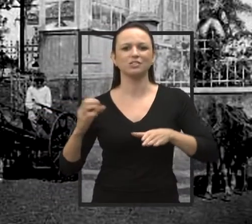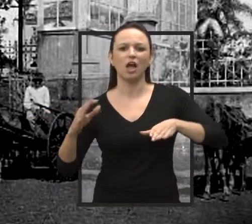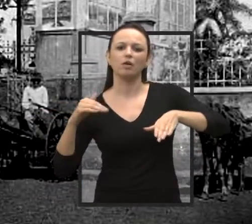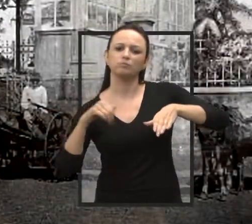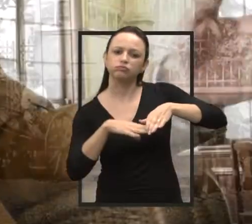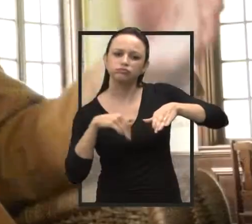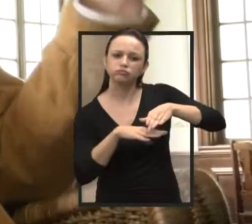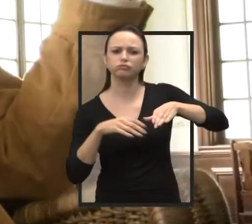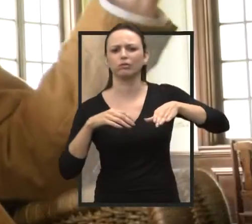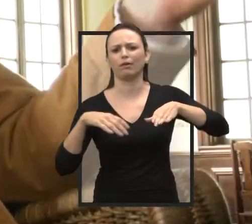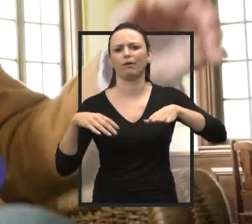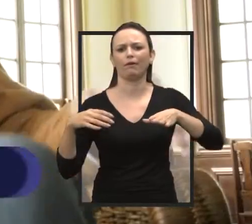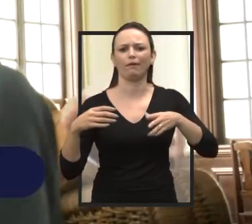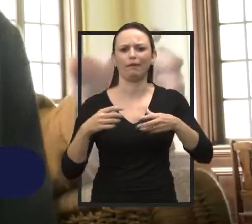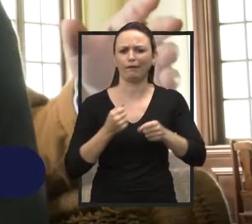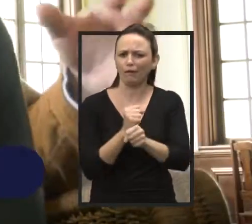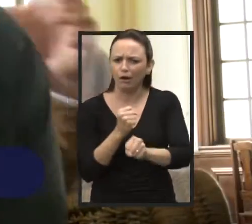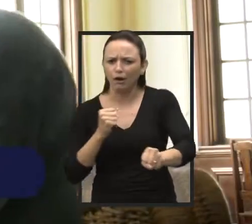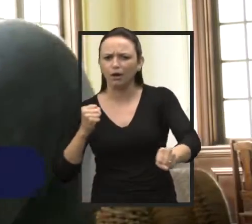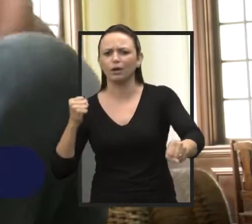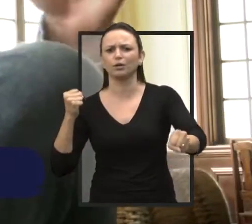carga, já grande pra caramba. As fotos